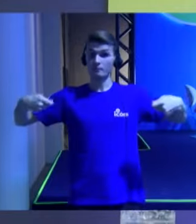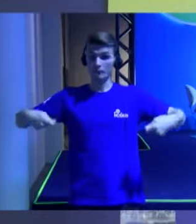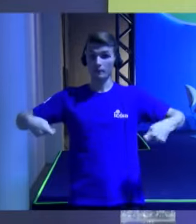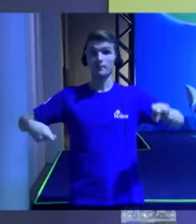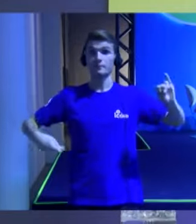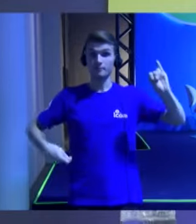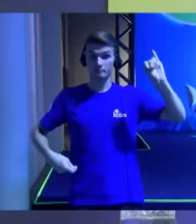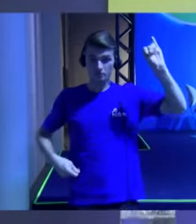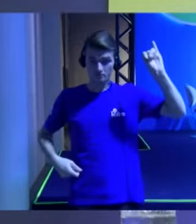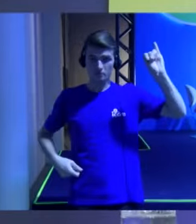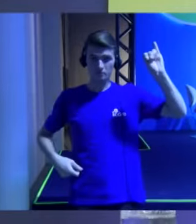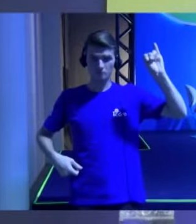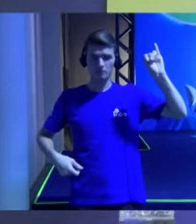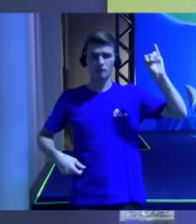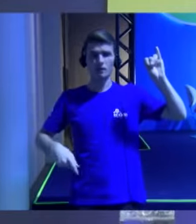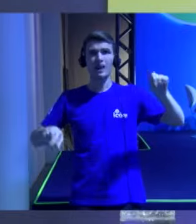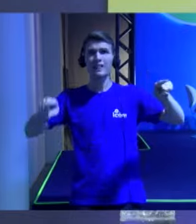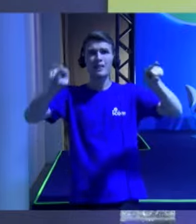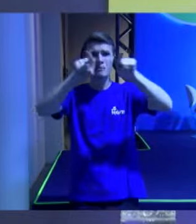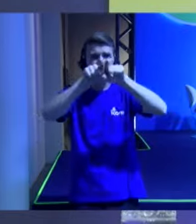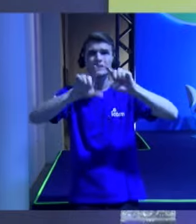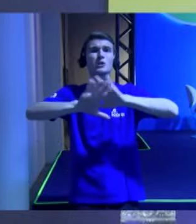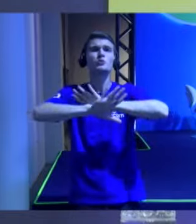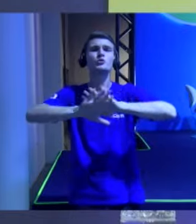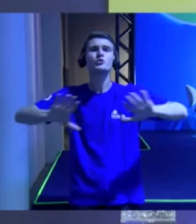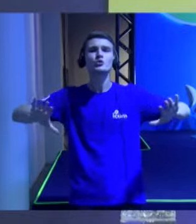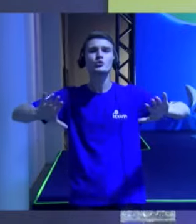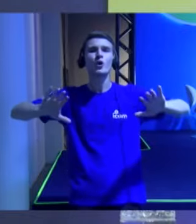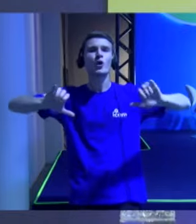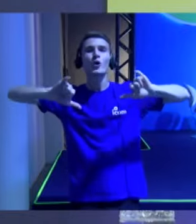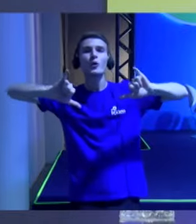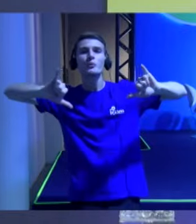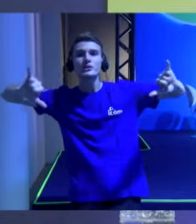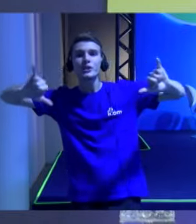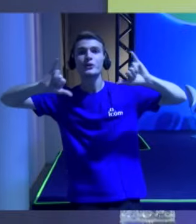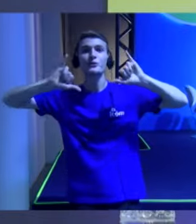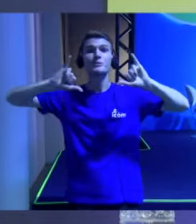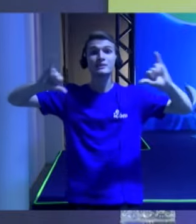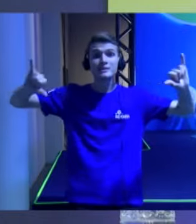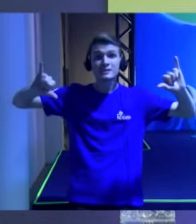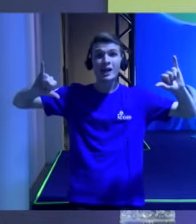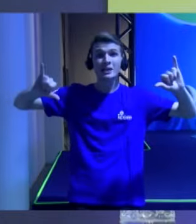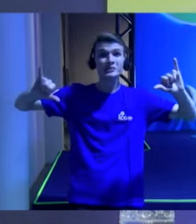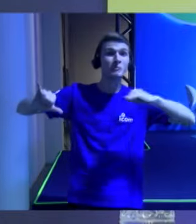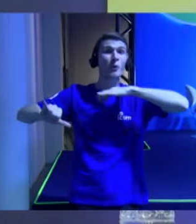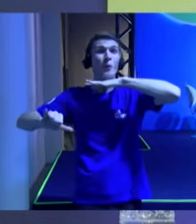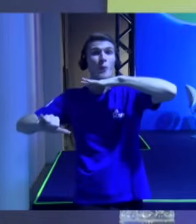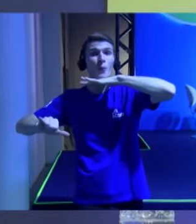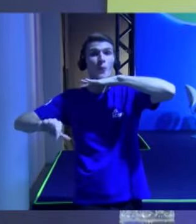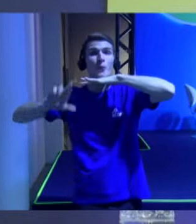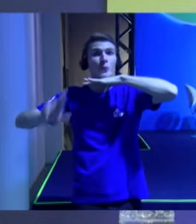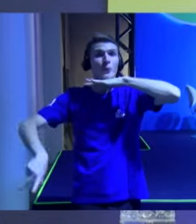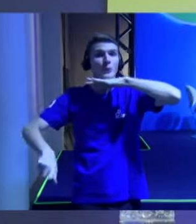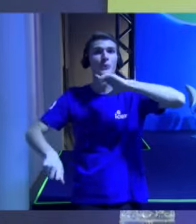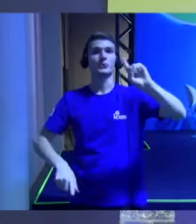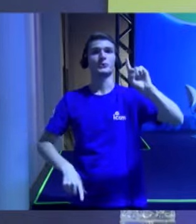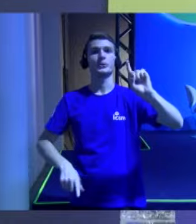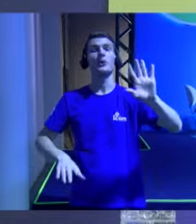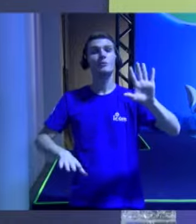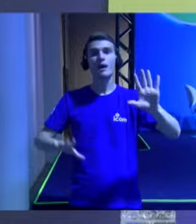né? Precisa não ser só uma mensagem vazia, precisa ter parar de pé no sentido de isso